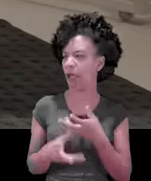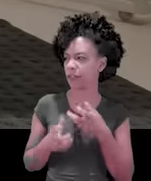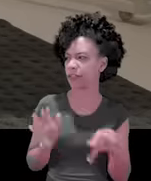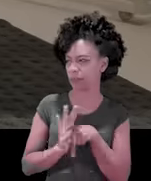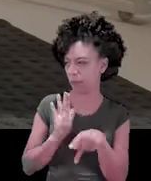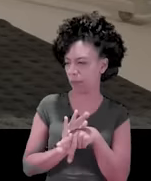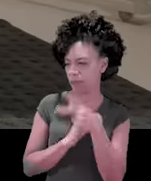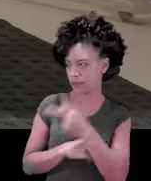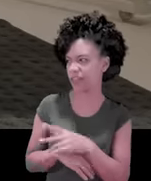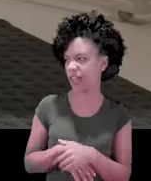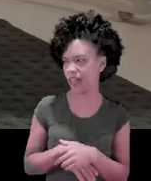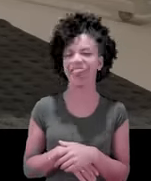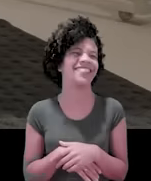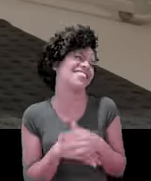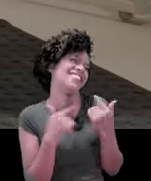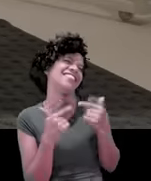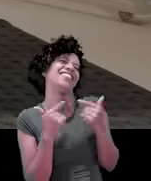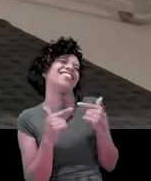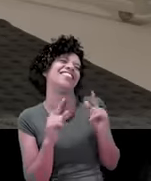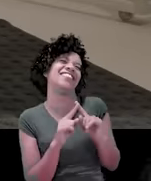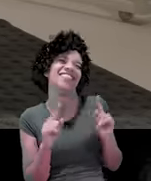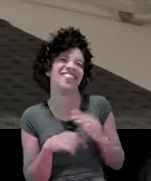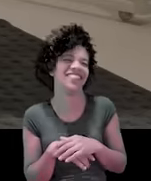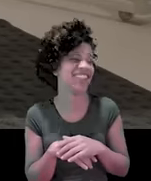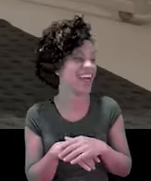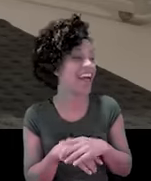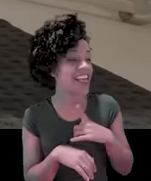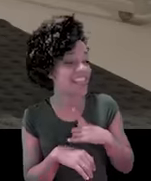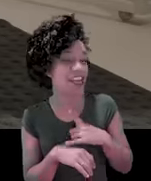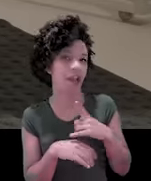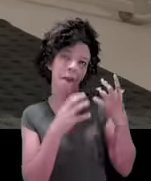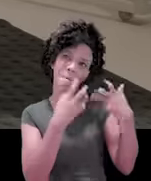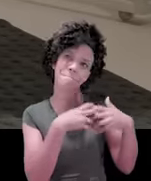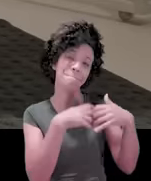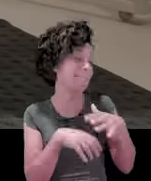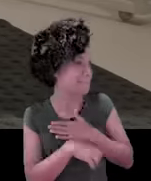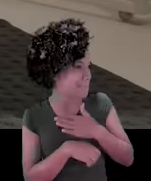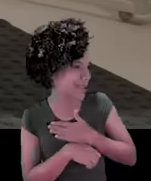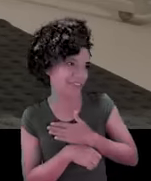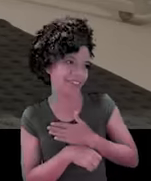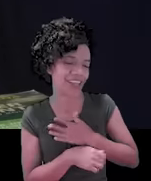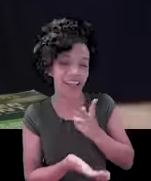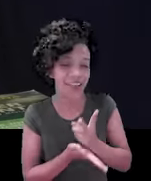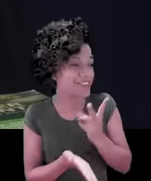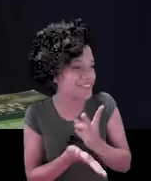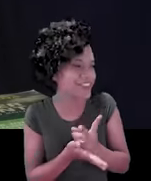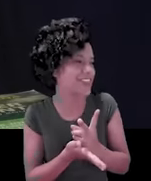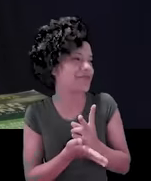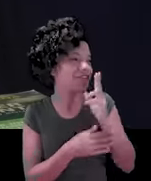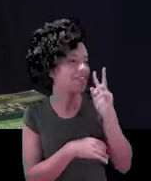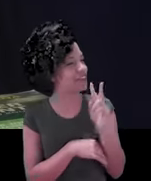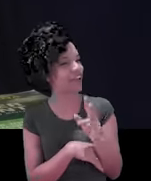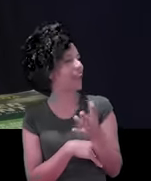aí daí tu tira um eu acho que tinha primeiro lugar esses caras rejeitar a ideia de muito meu cara eu sei que eu sempre fui muito de